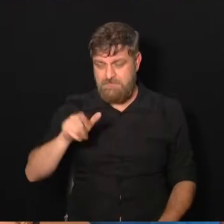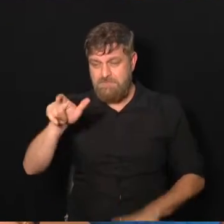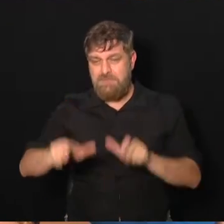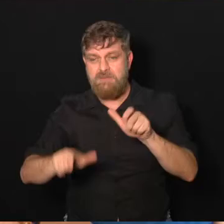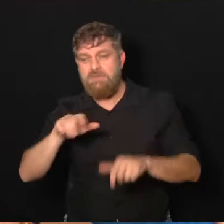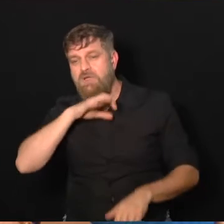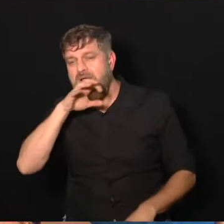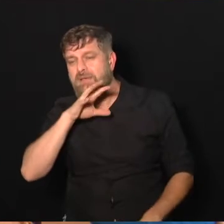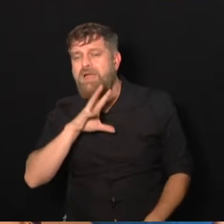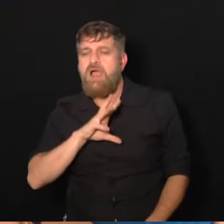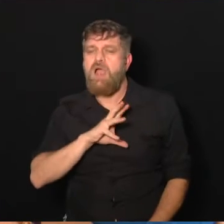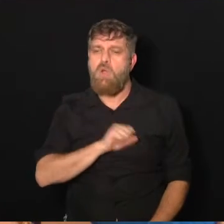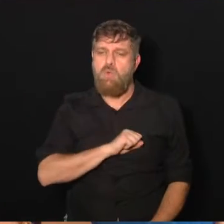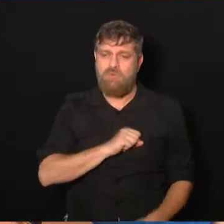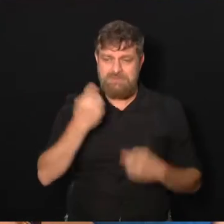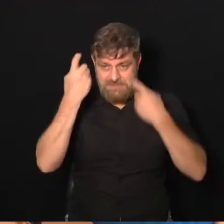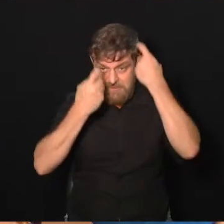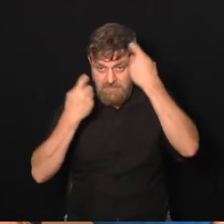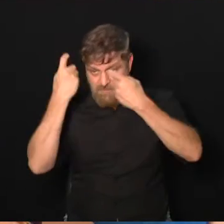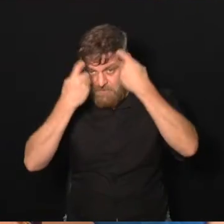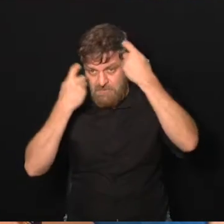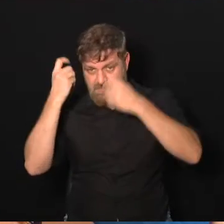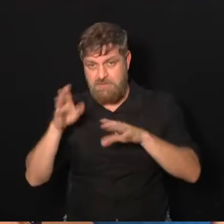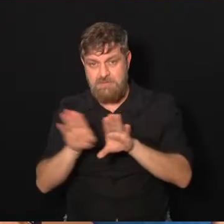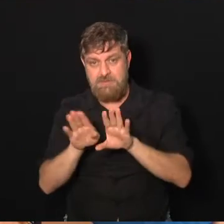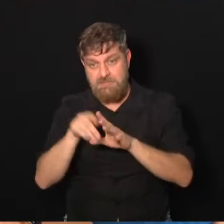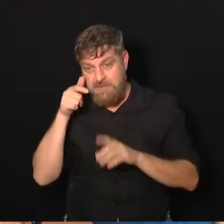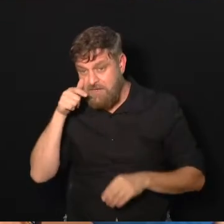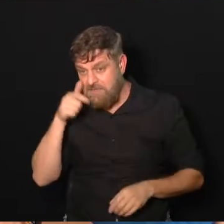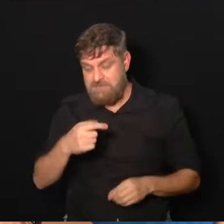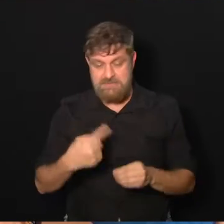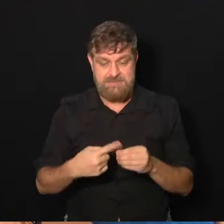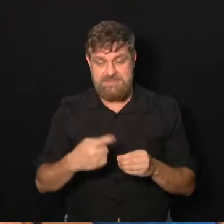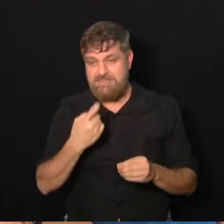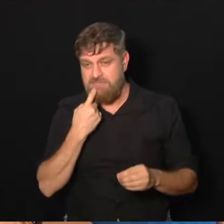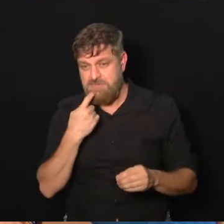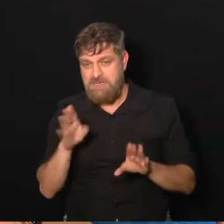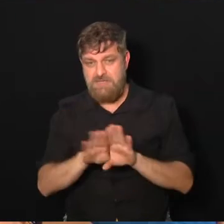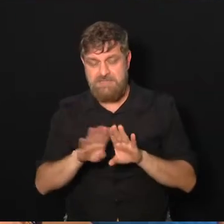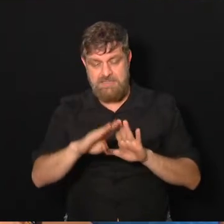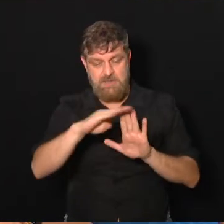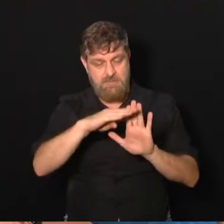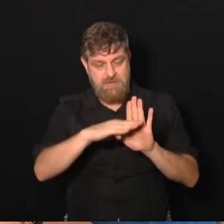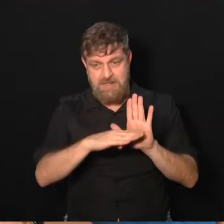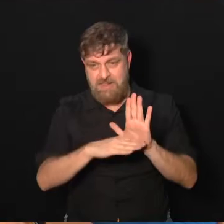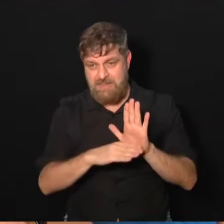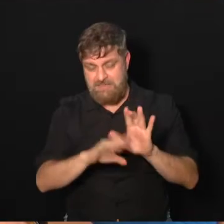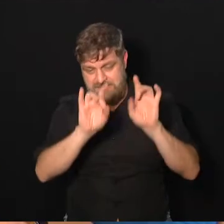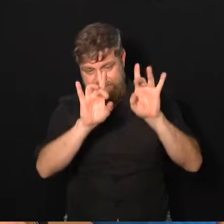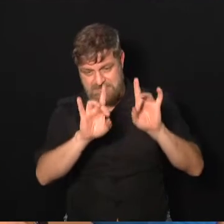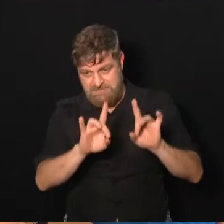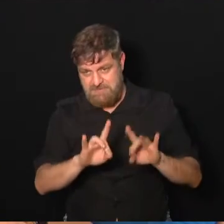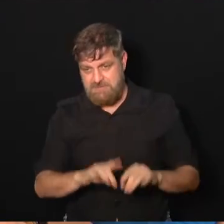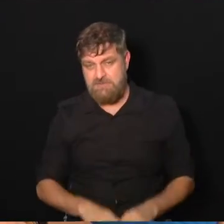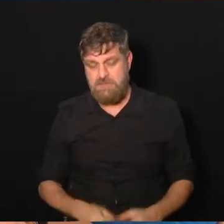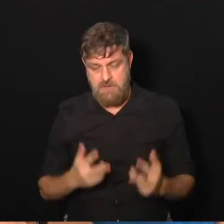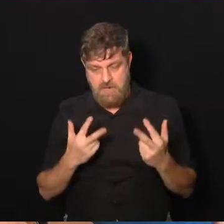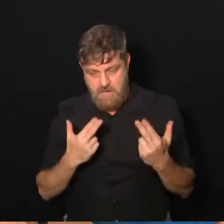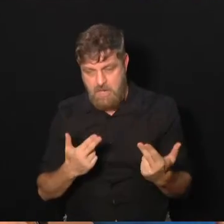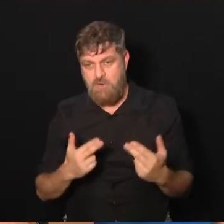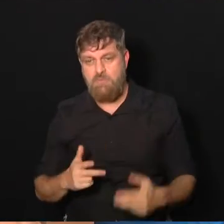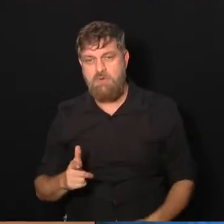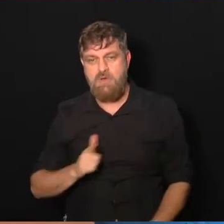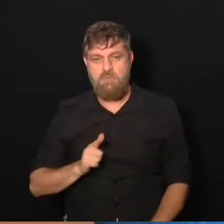gosta de animal, que tem essa preocupação, e é interessante para a cidade, é interessante ter uma legislação específica, como disse aqui a